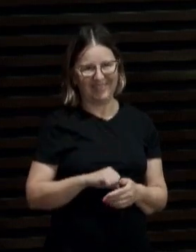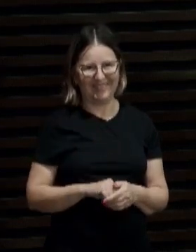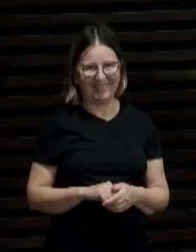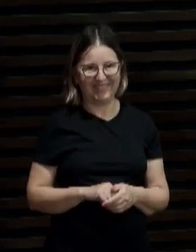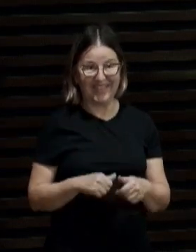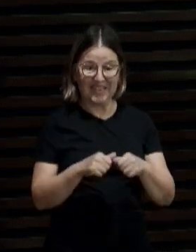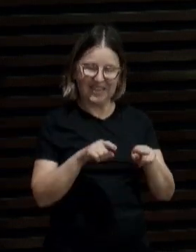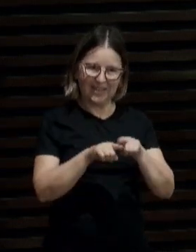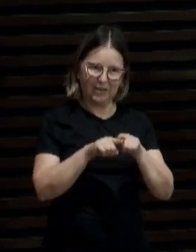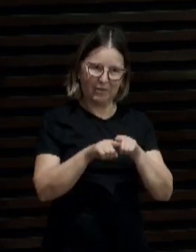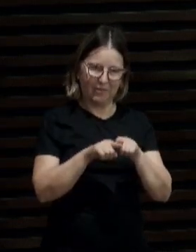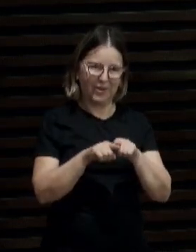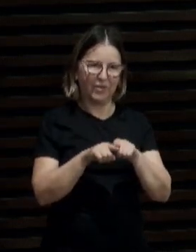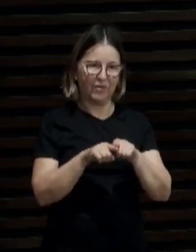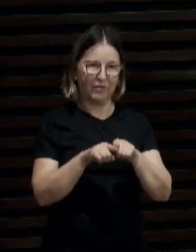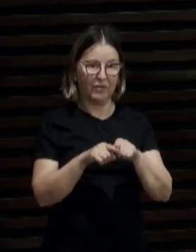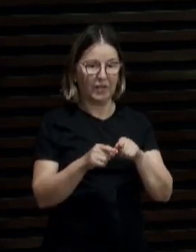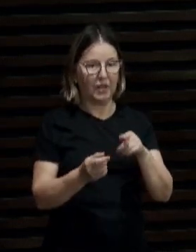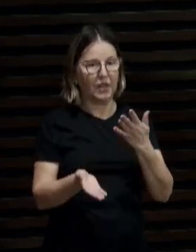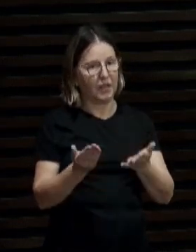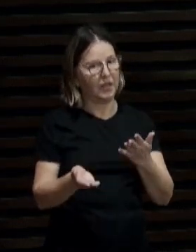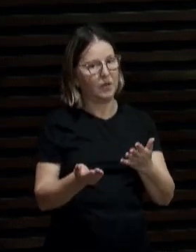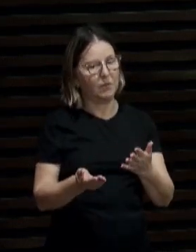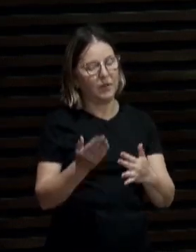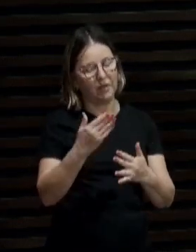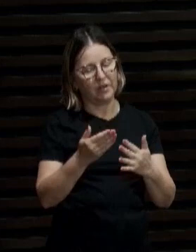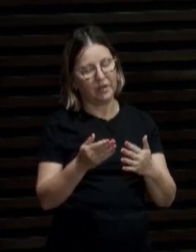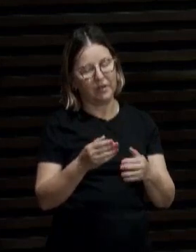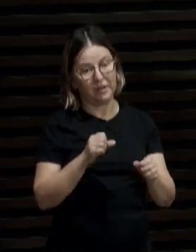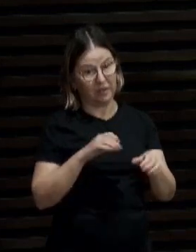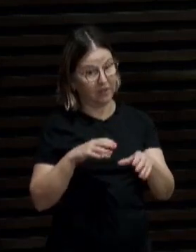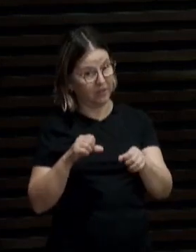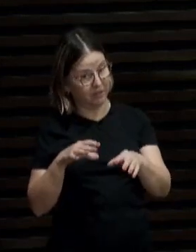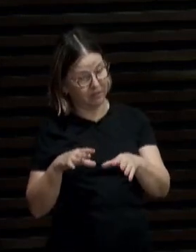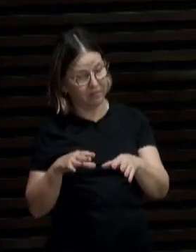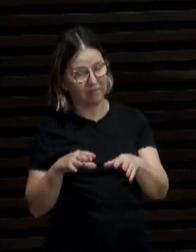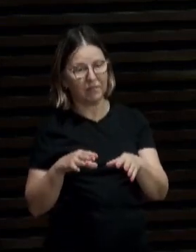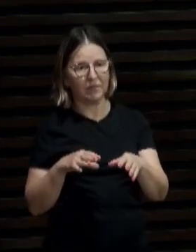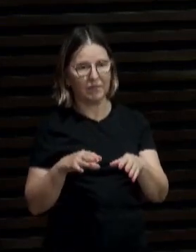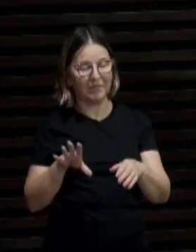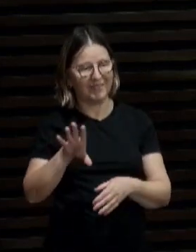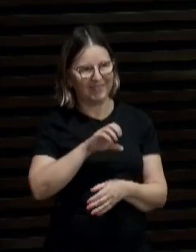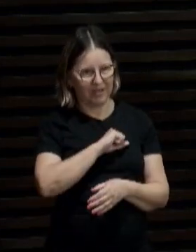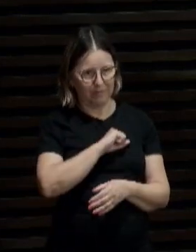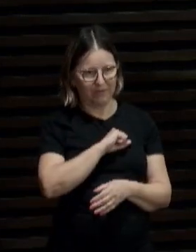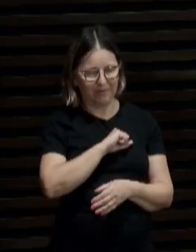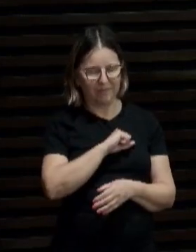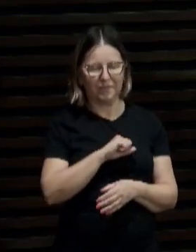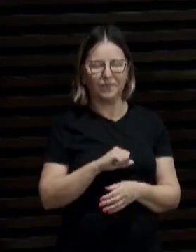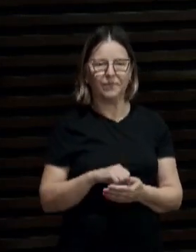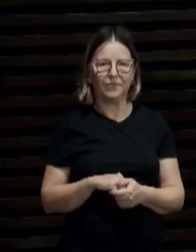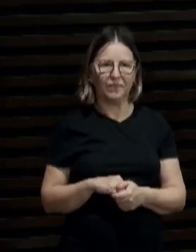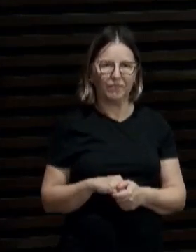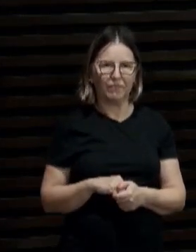Esses irmãos eles eram plenamente equilibrados entre doutrina, lá na época de Paulo, né? Entre doutrina e amor. Eles eram muito